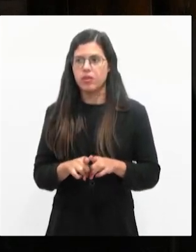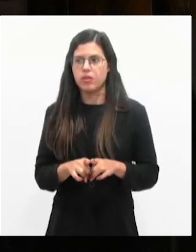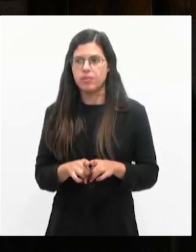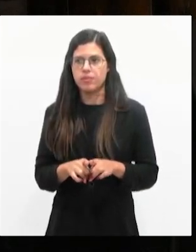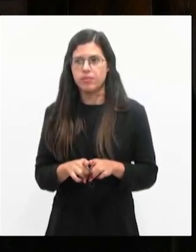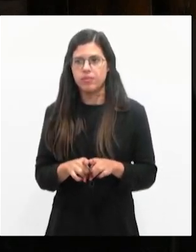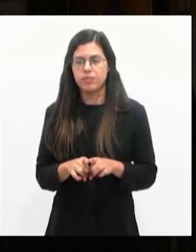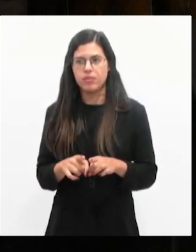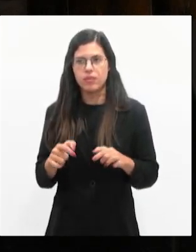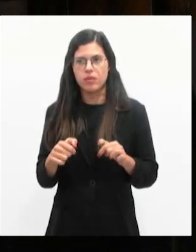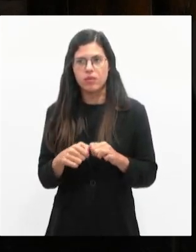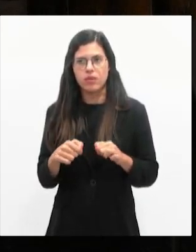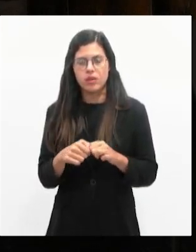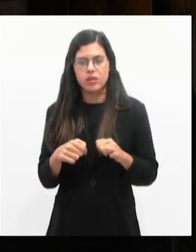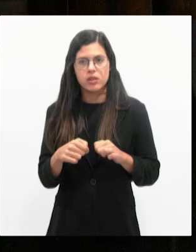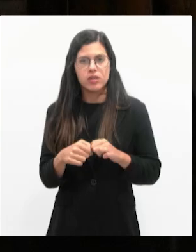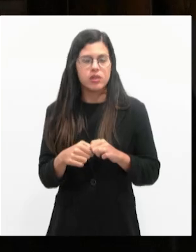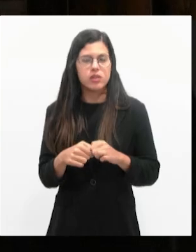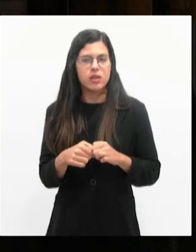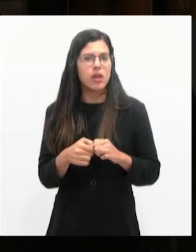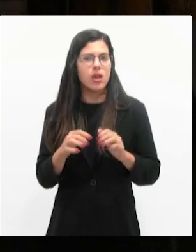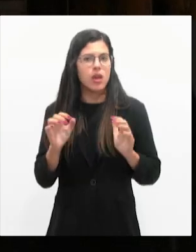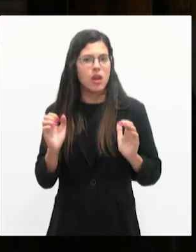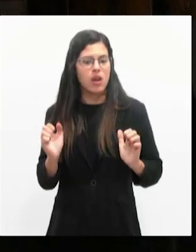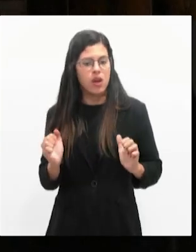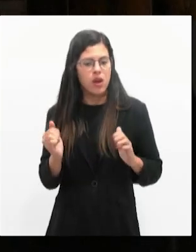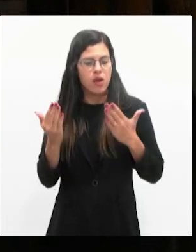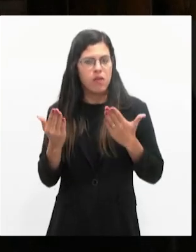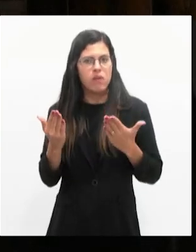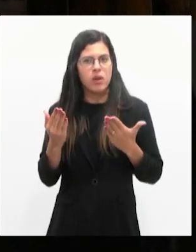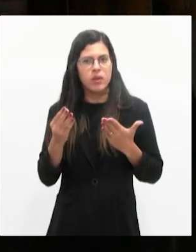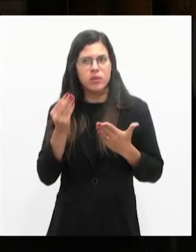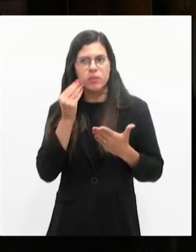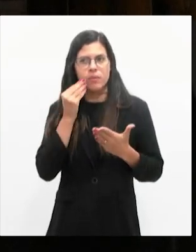promover mutirões para